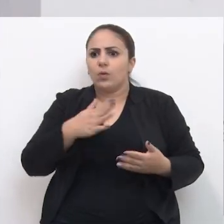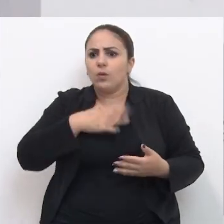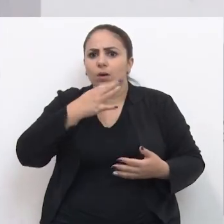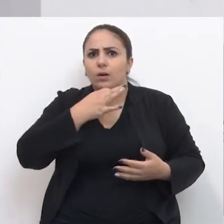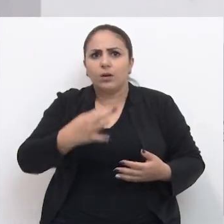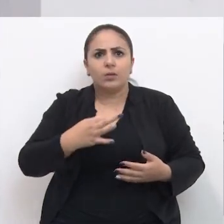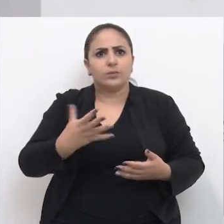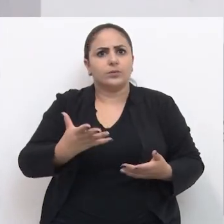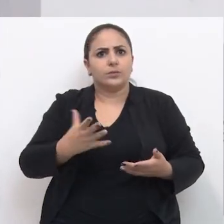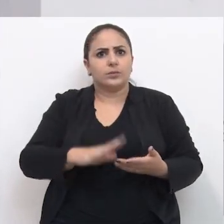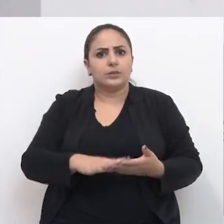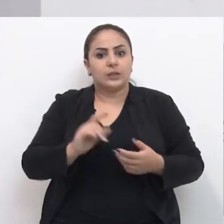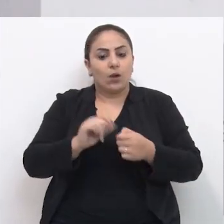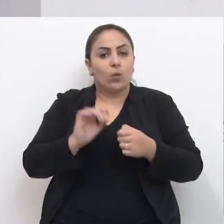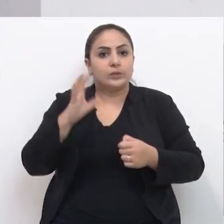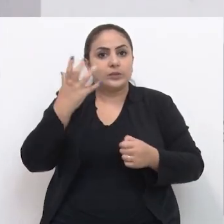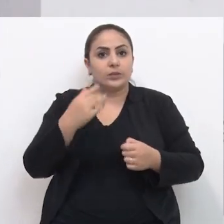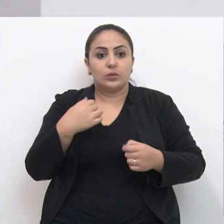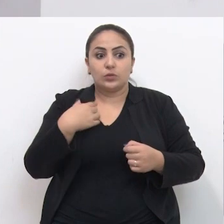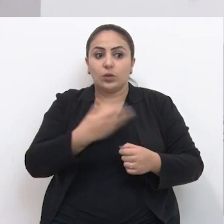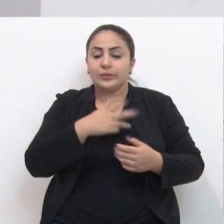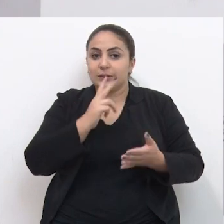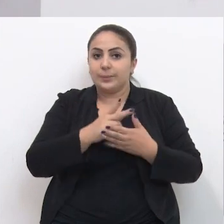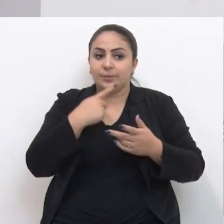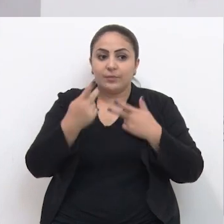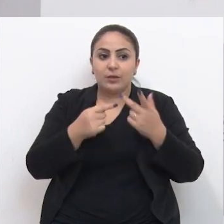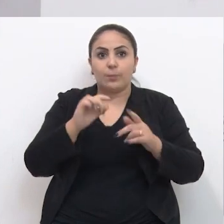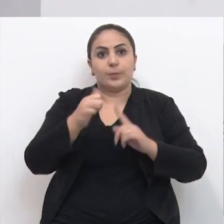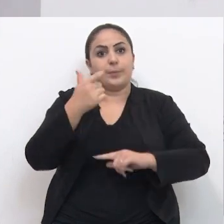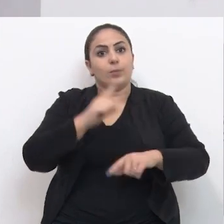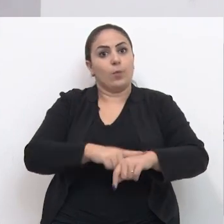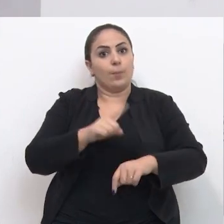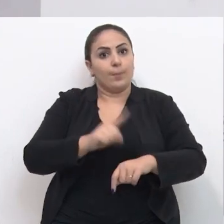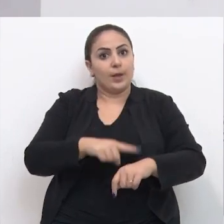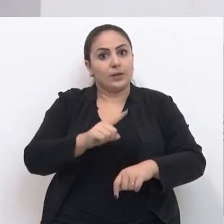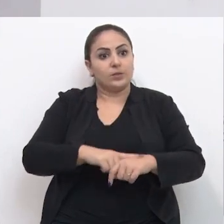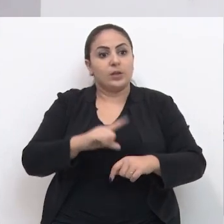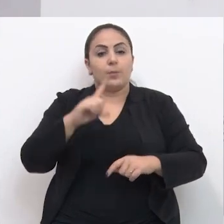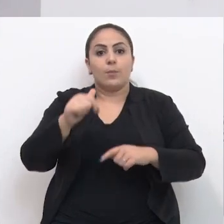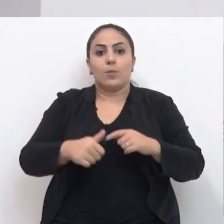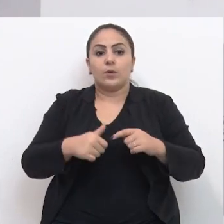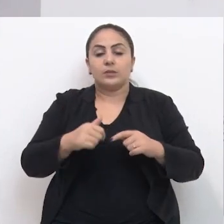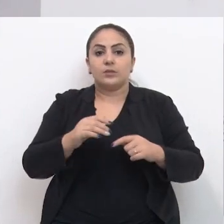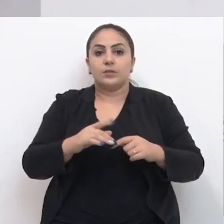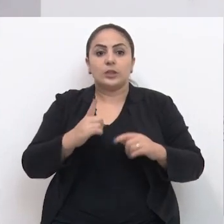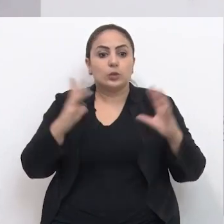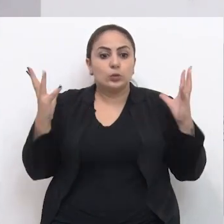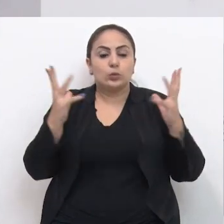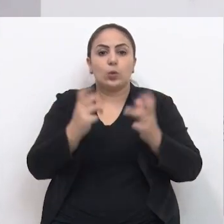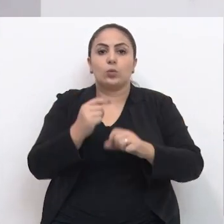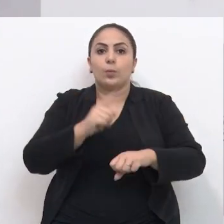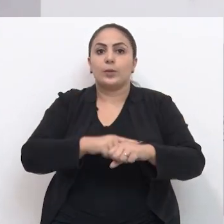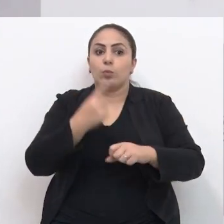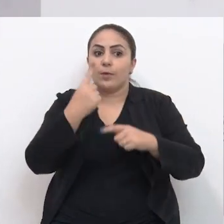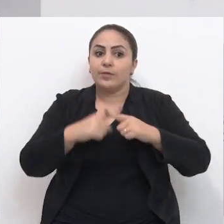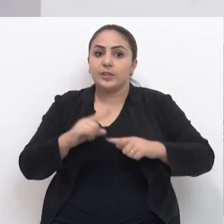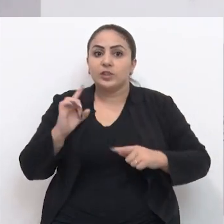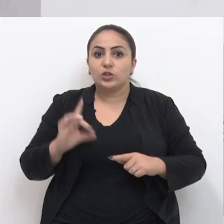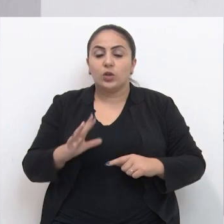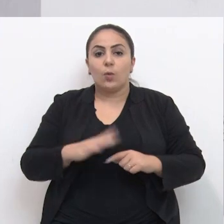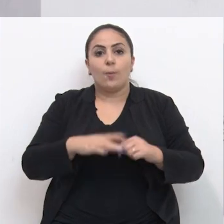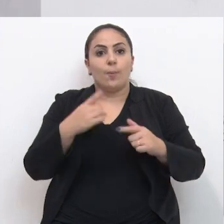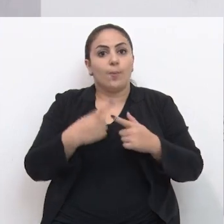absurdo o que está acontecendo aqui. E eu sempre digo, esse é o primeiro aumento, vai ter o segundo aumento. Eles não botaram todos os aumentos numa vez só,